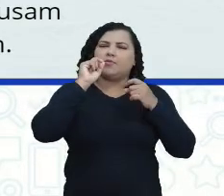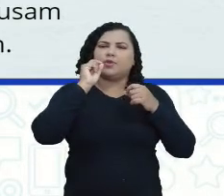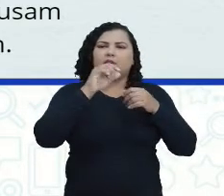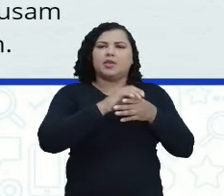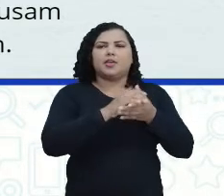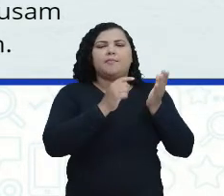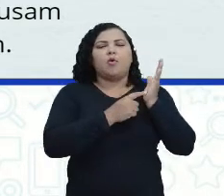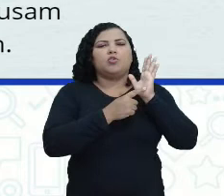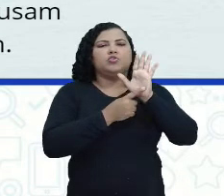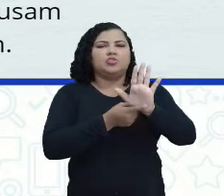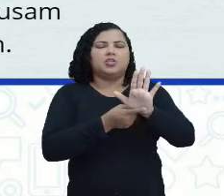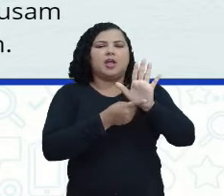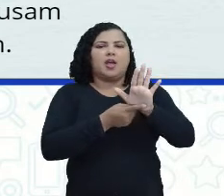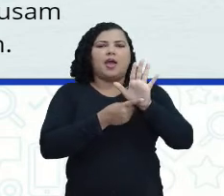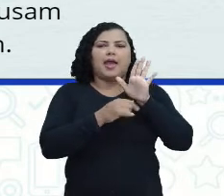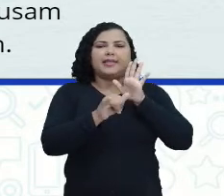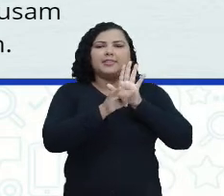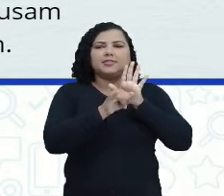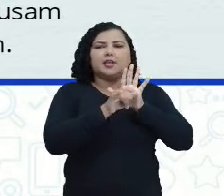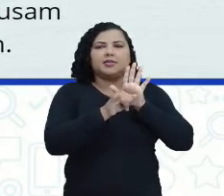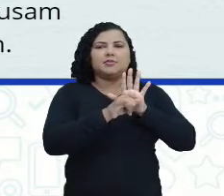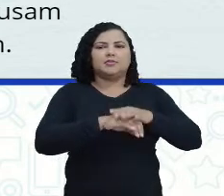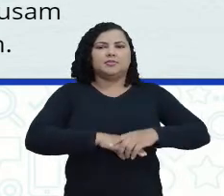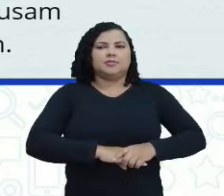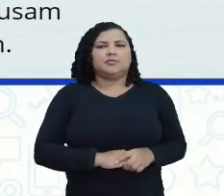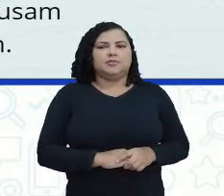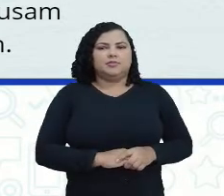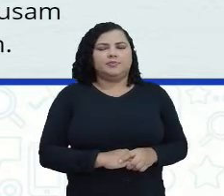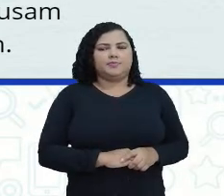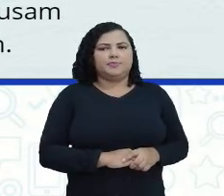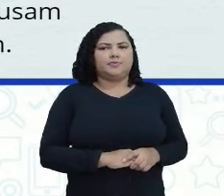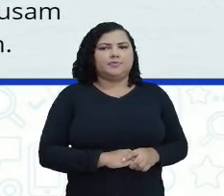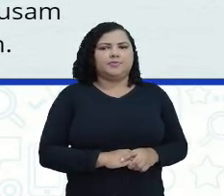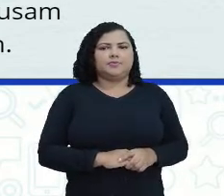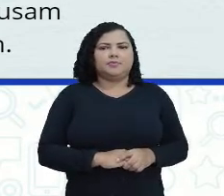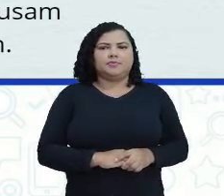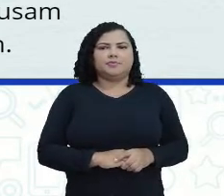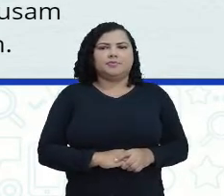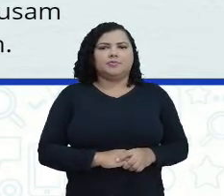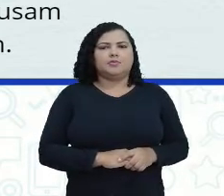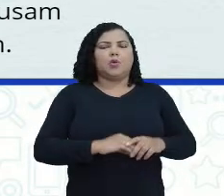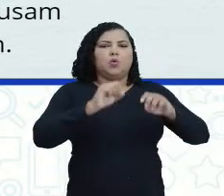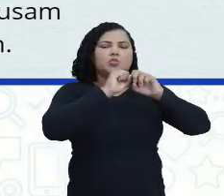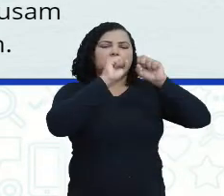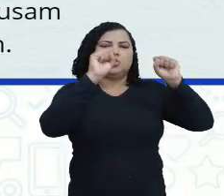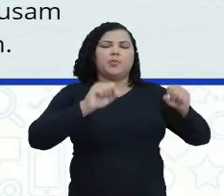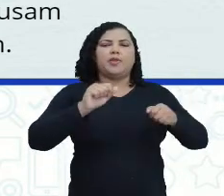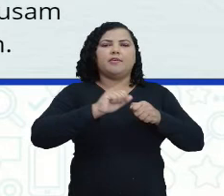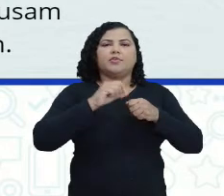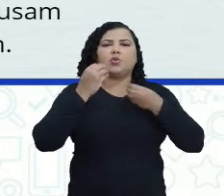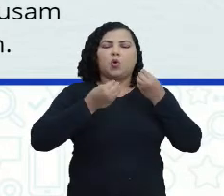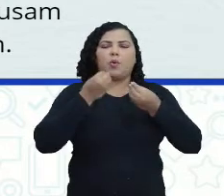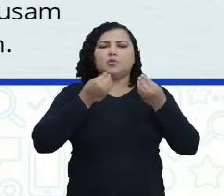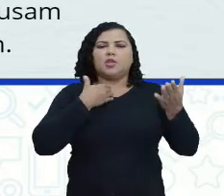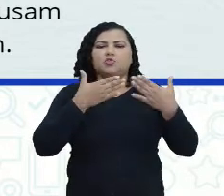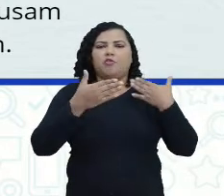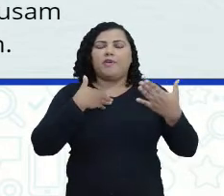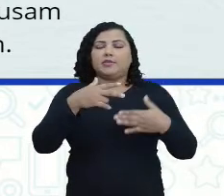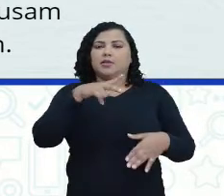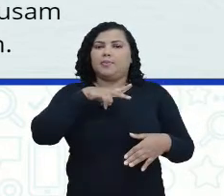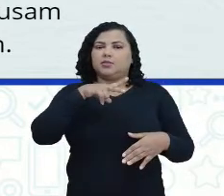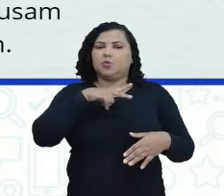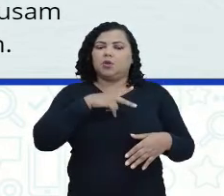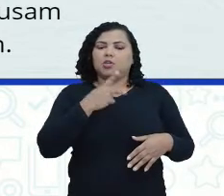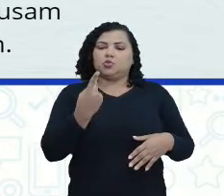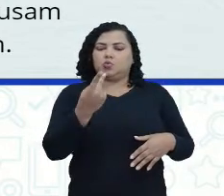online no auge do programa de chat online. O sistema era feito no sentido das conversas serem privadas entre